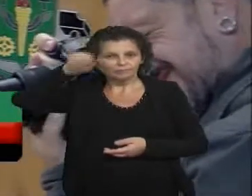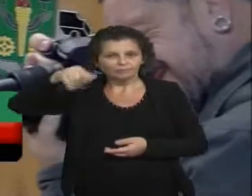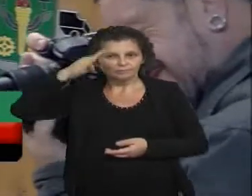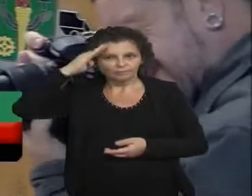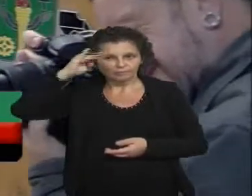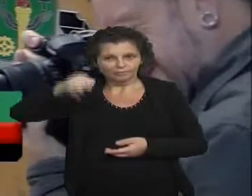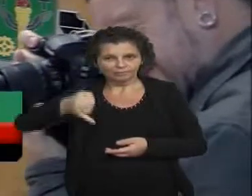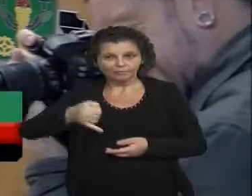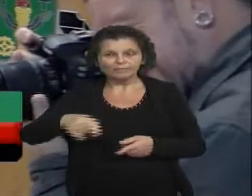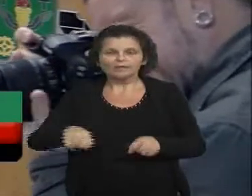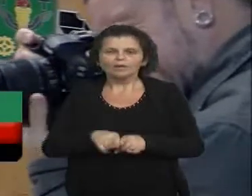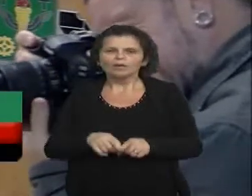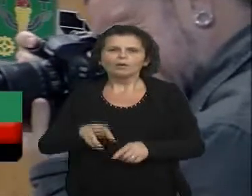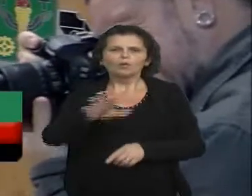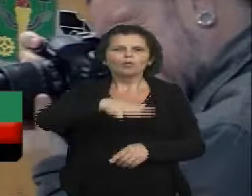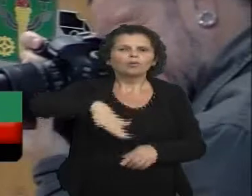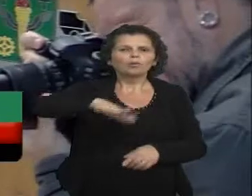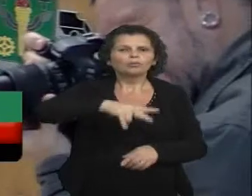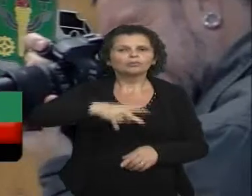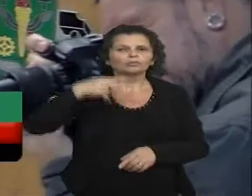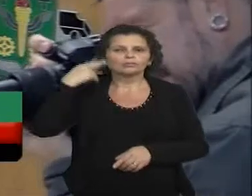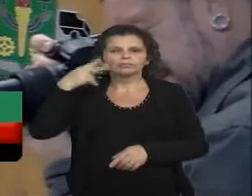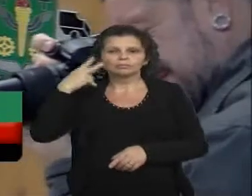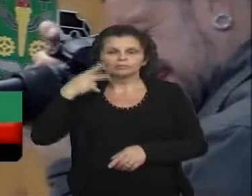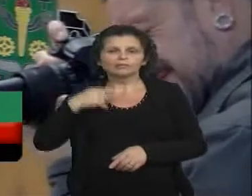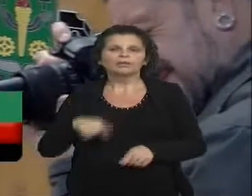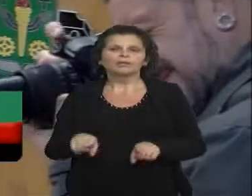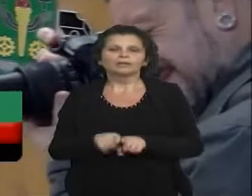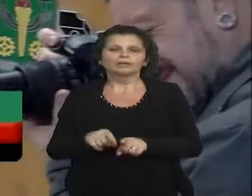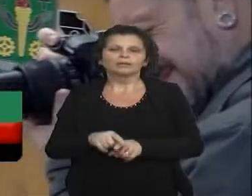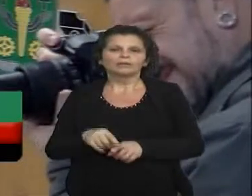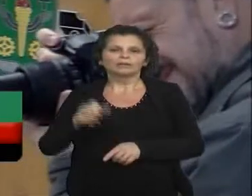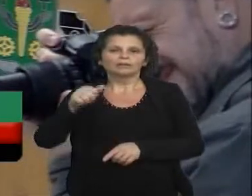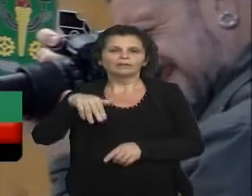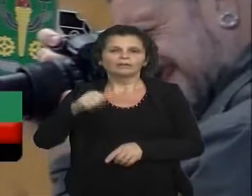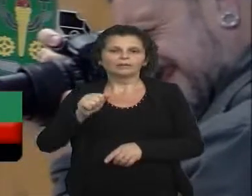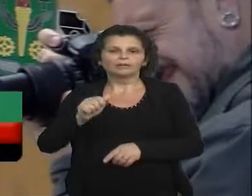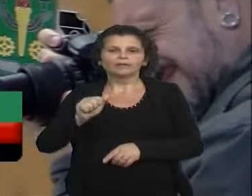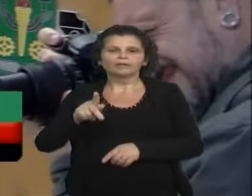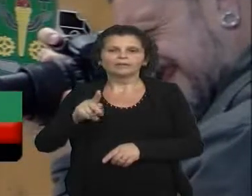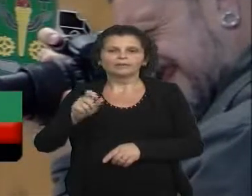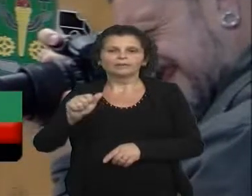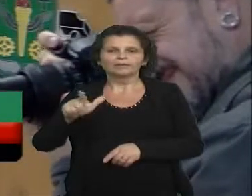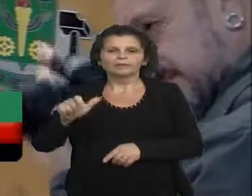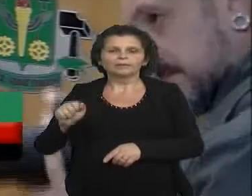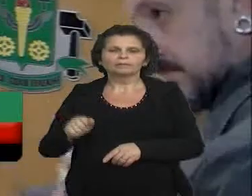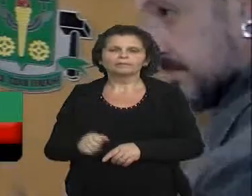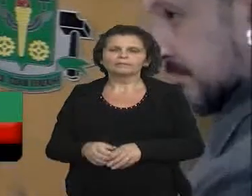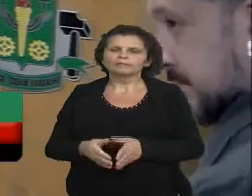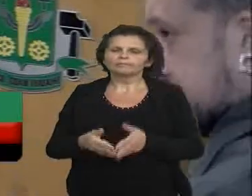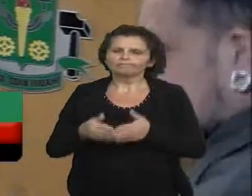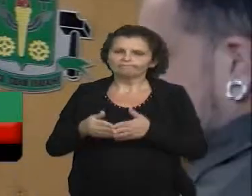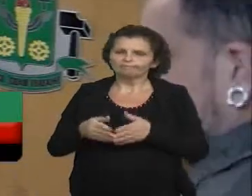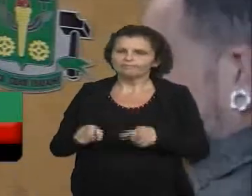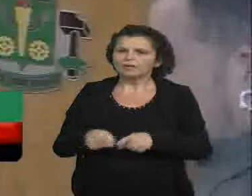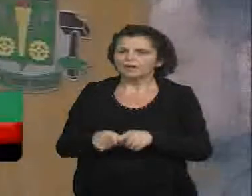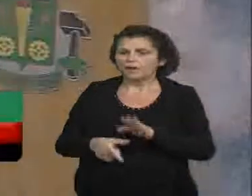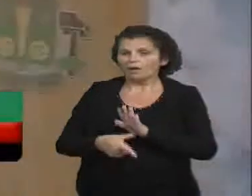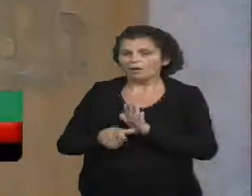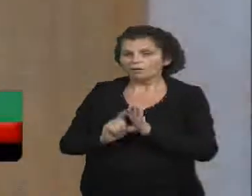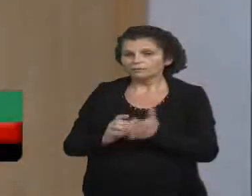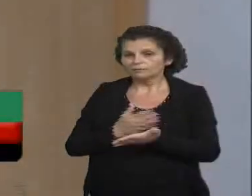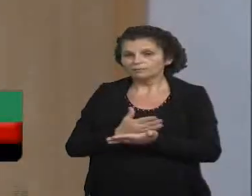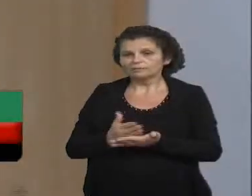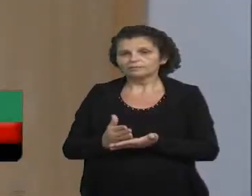Cumprimento também os demais vereadores em nome da nobre vereadora Ana Paula Rossi. E, se o senhor me permite, presidente, antes de